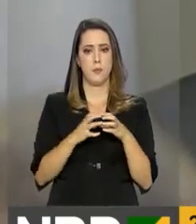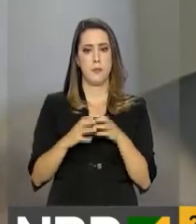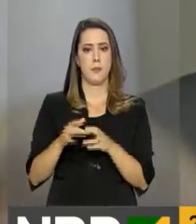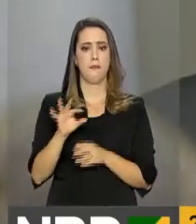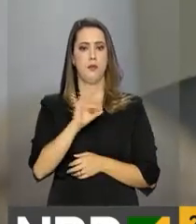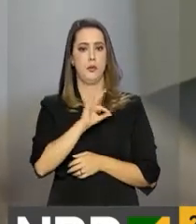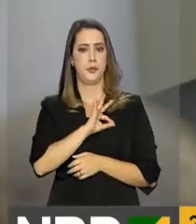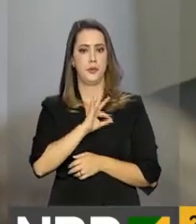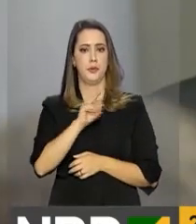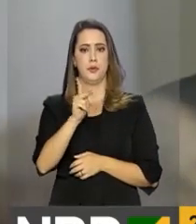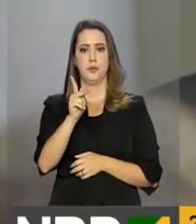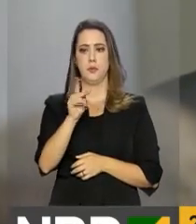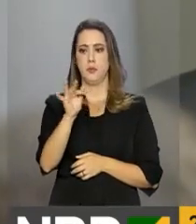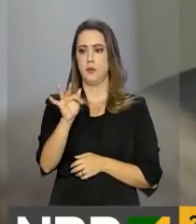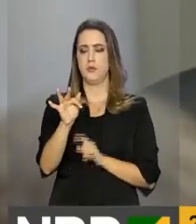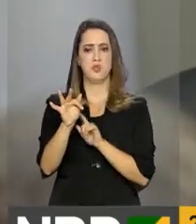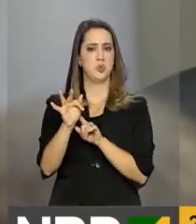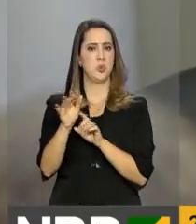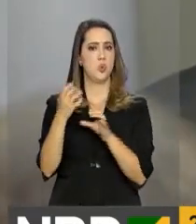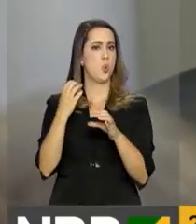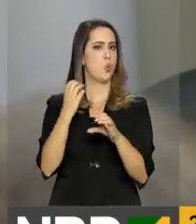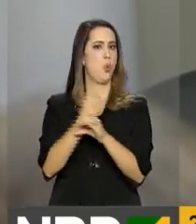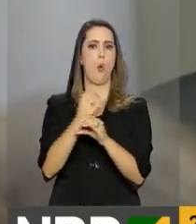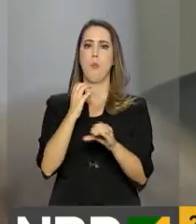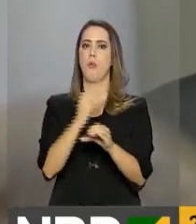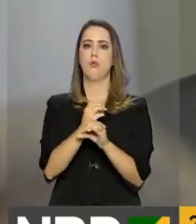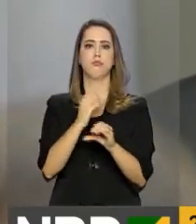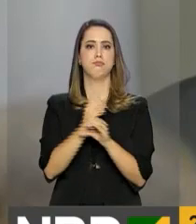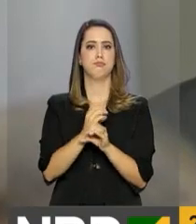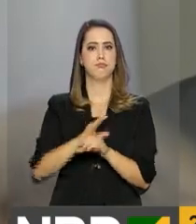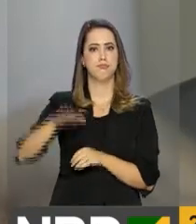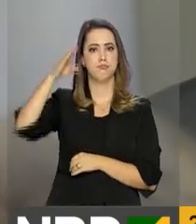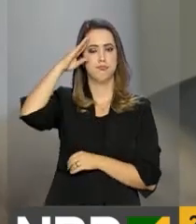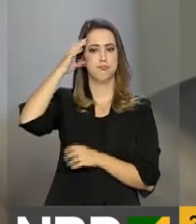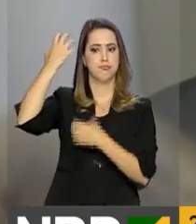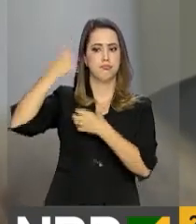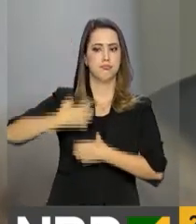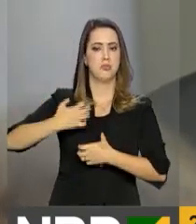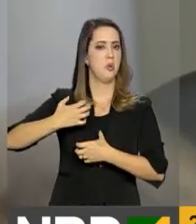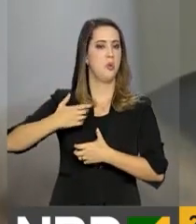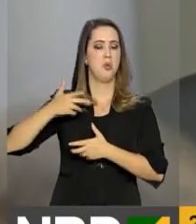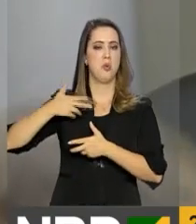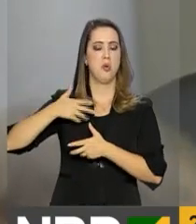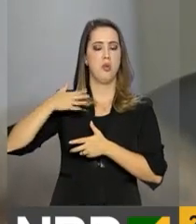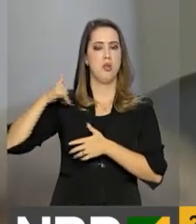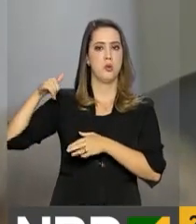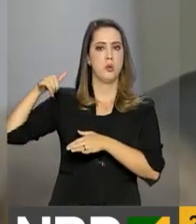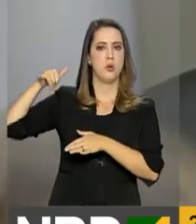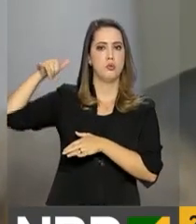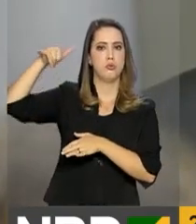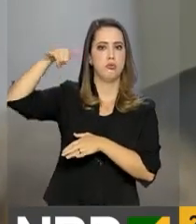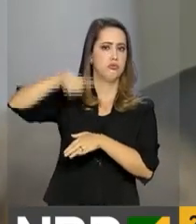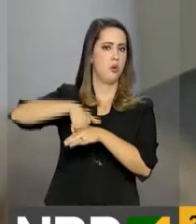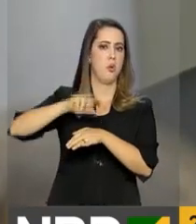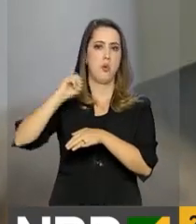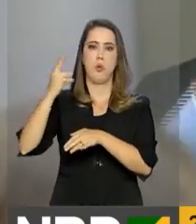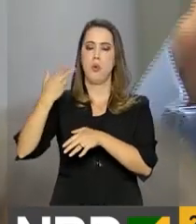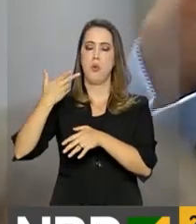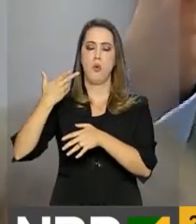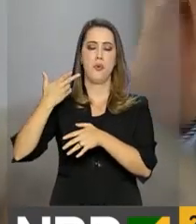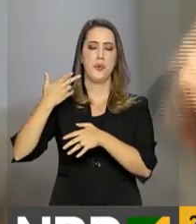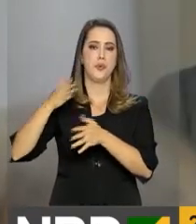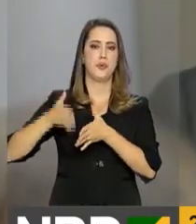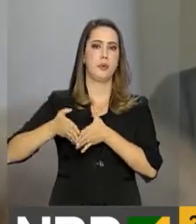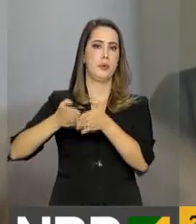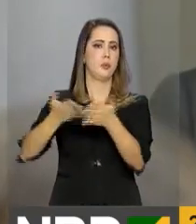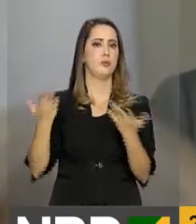Polícia Federal não se comunicava com o setor do Exército, da Marinha, da Aeronáutica, de todos os setores, não é? E de igual